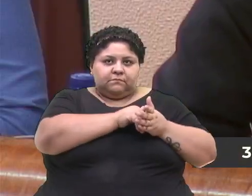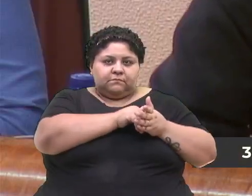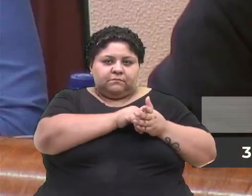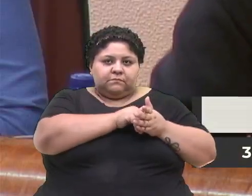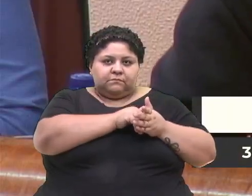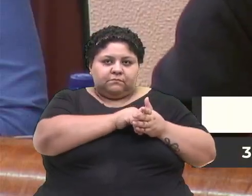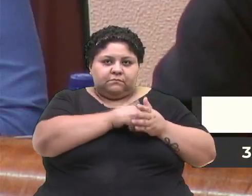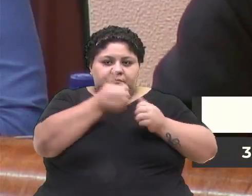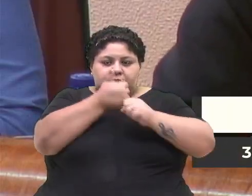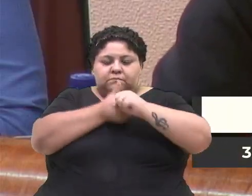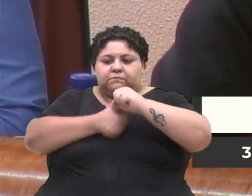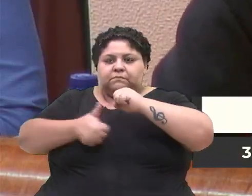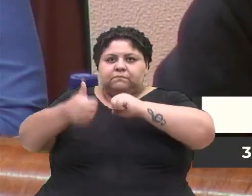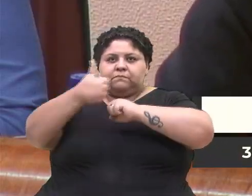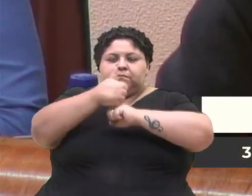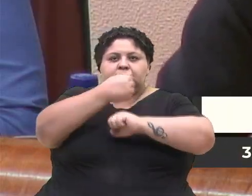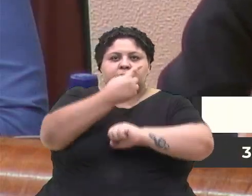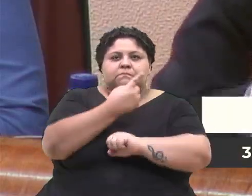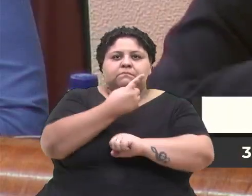Substitutivo